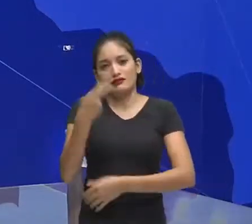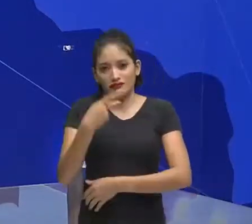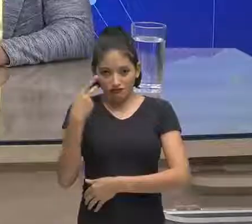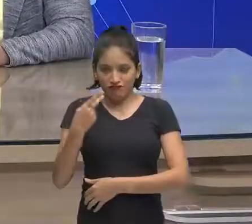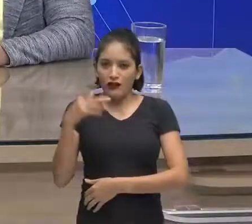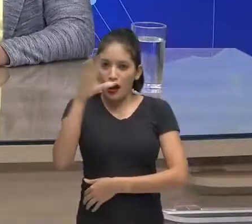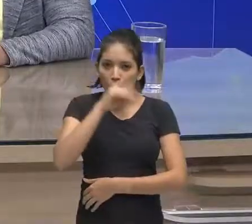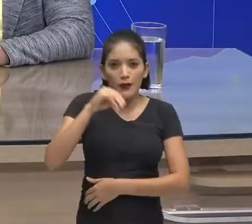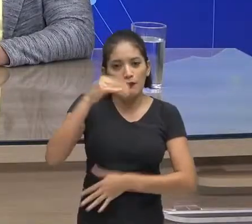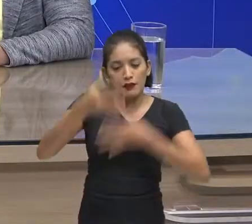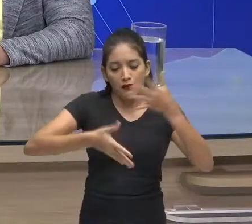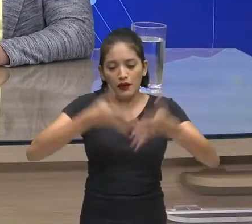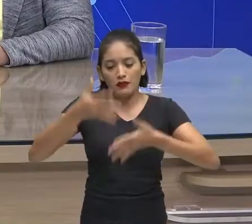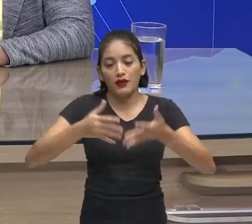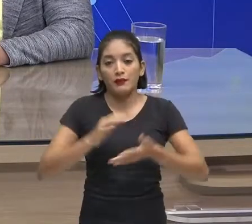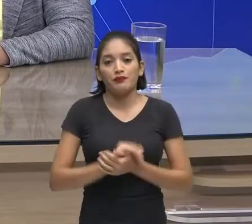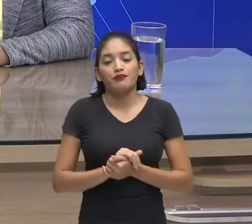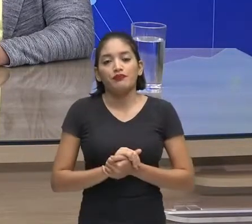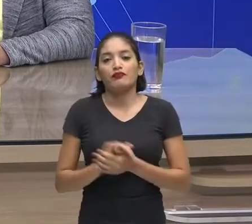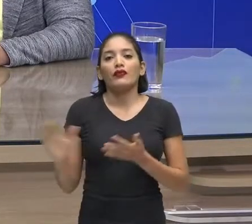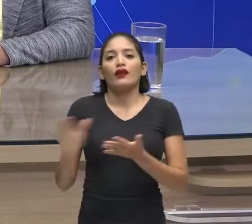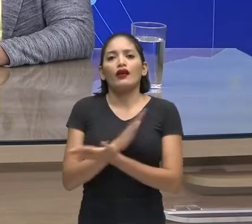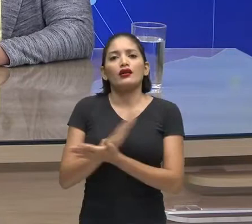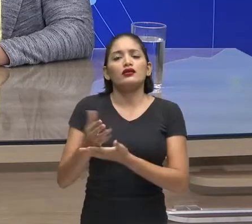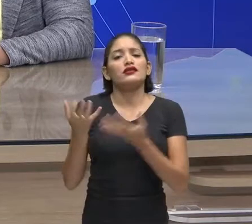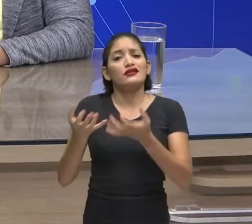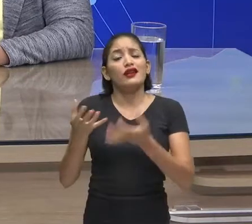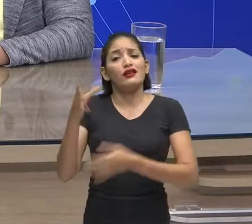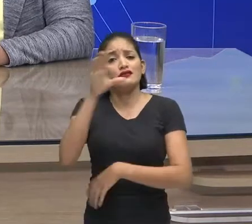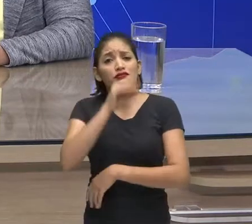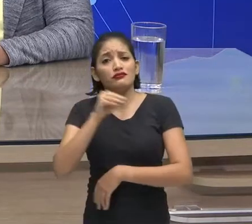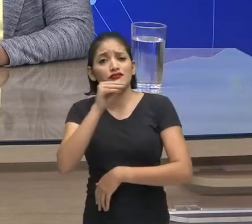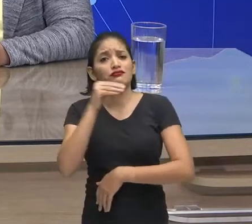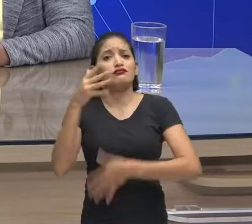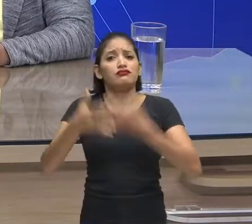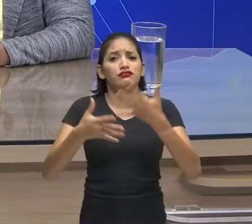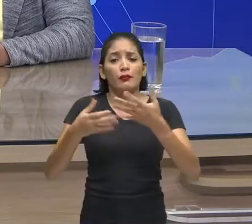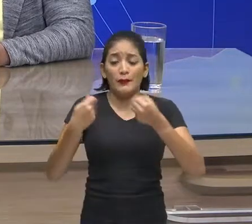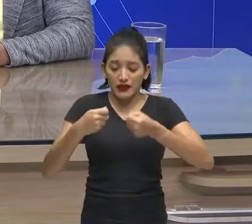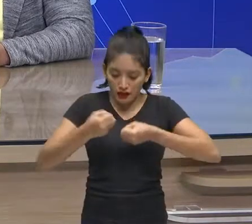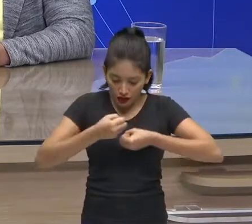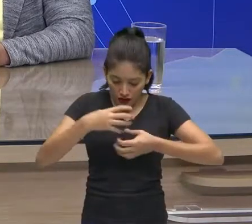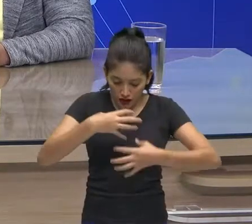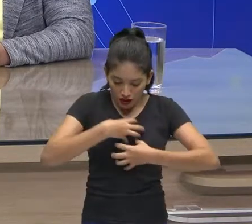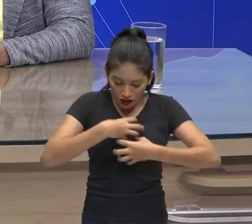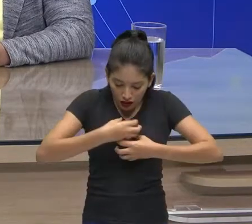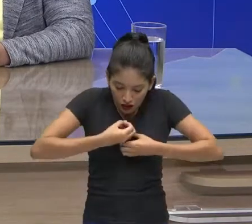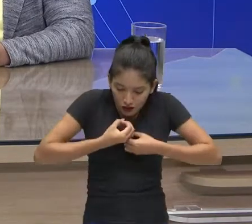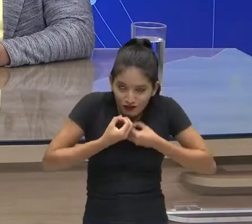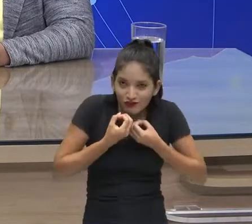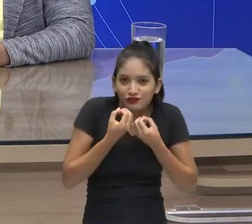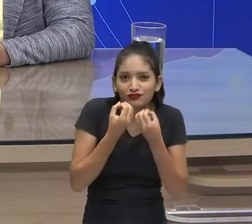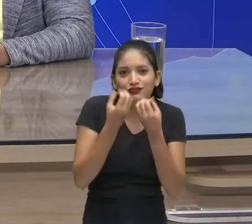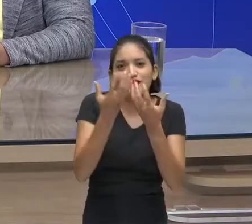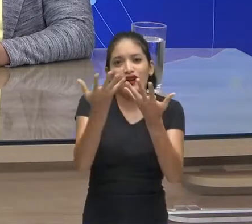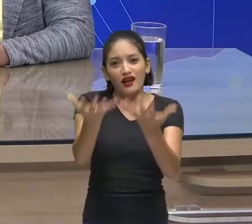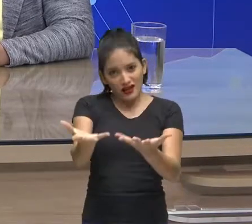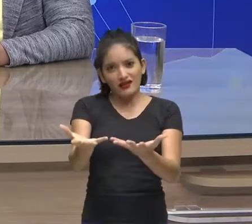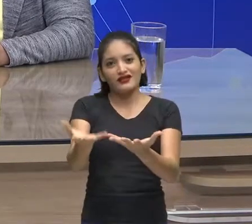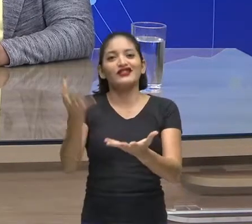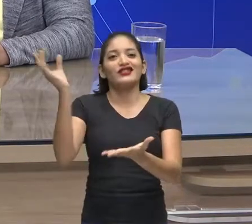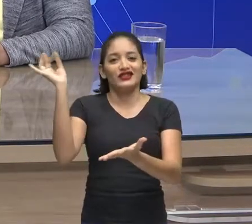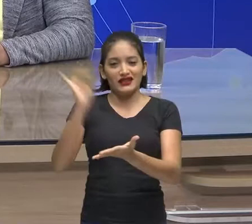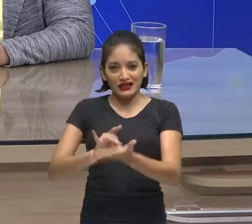e às vezes, Afonso, a gente quer falar porque a gente precisa realmente pôr para fora, né? A gente precisa